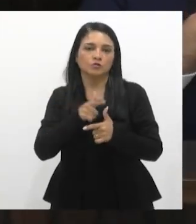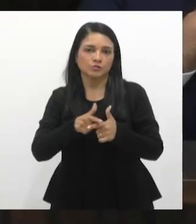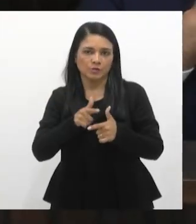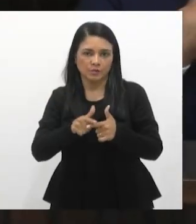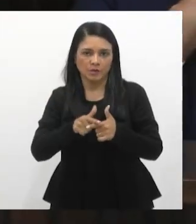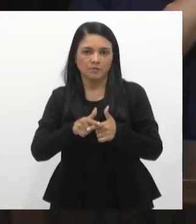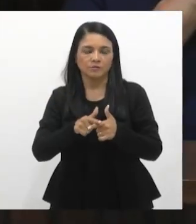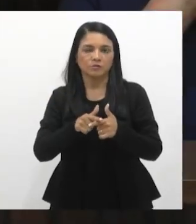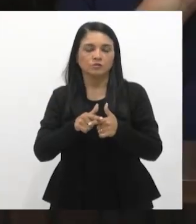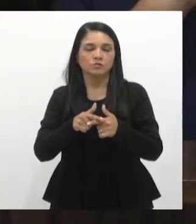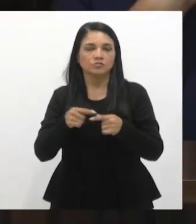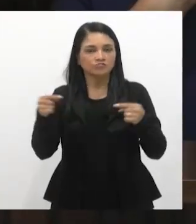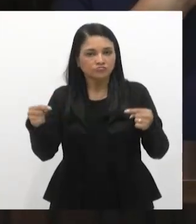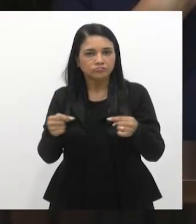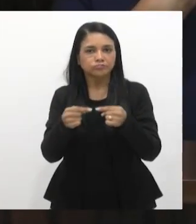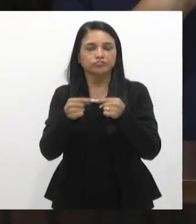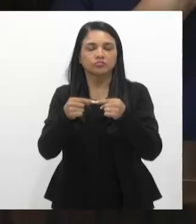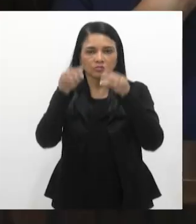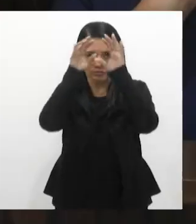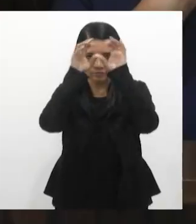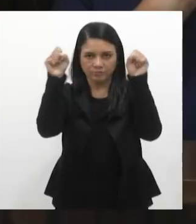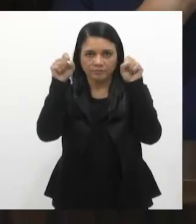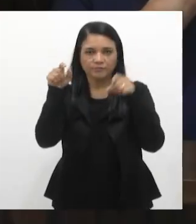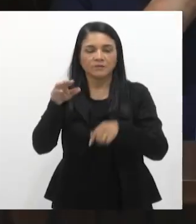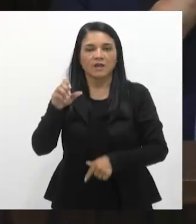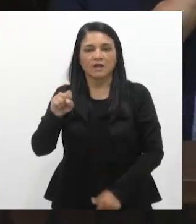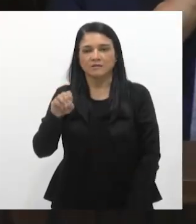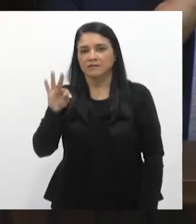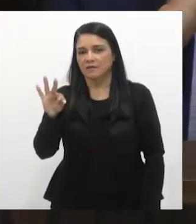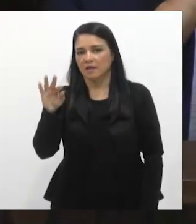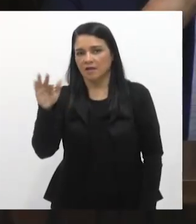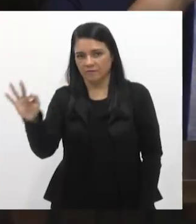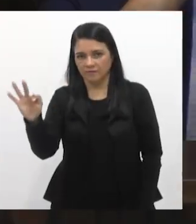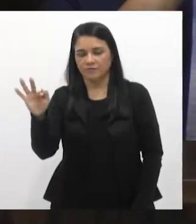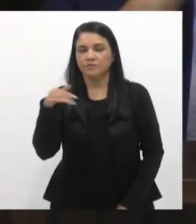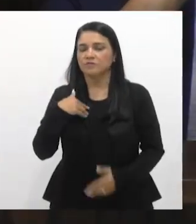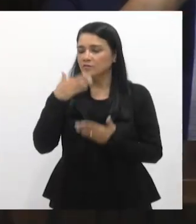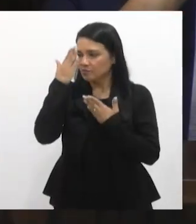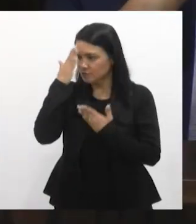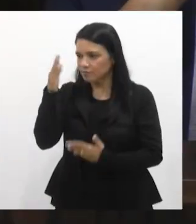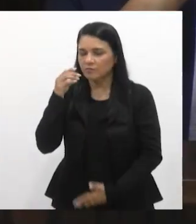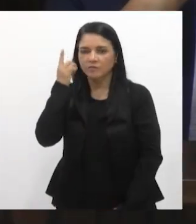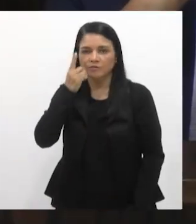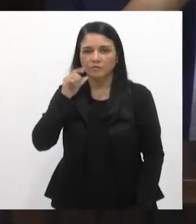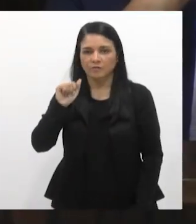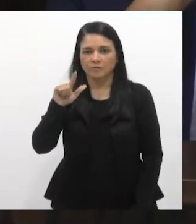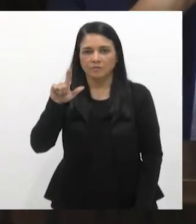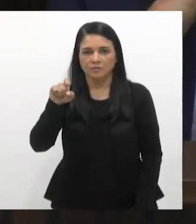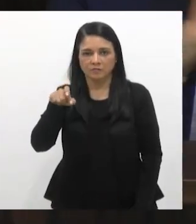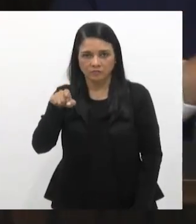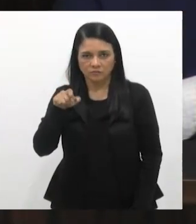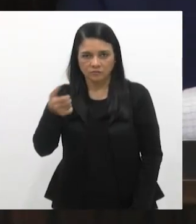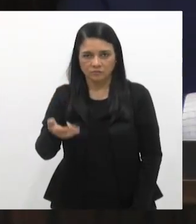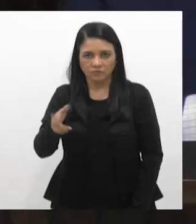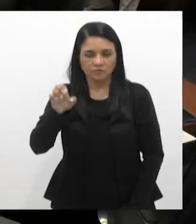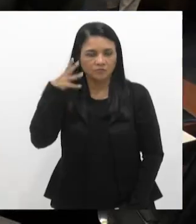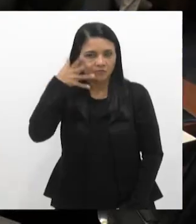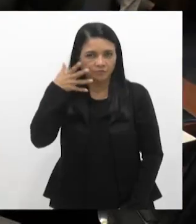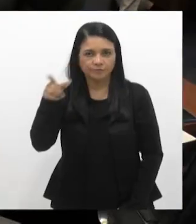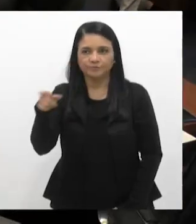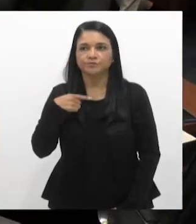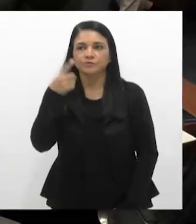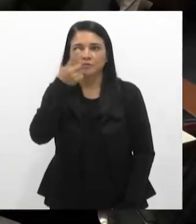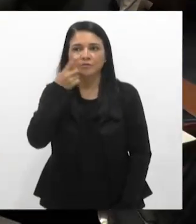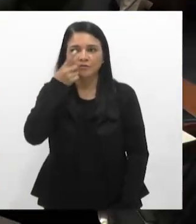Supremo Tribunal Federal. Então, muito obrigado, Alexandre Knoploch, pela fala. Deputado... Senhor presidente, quebrar